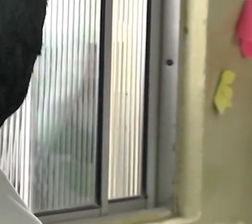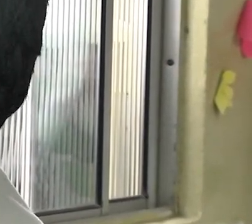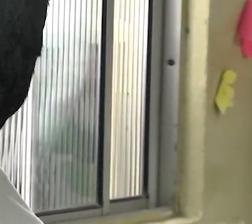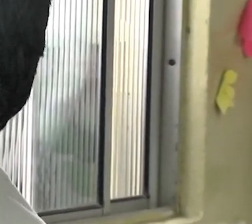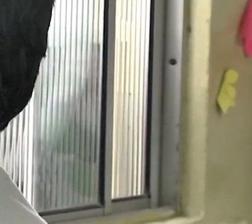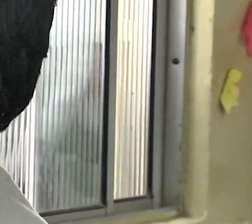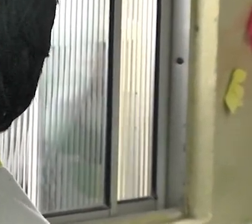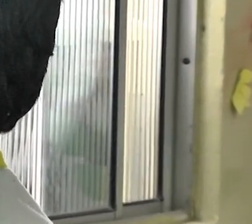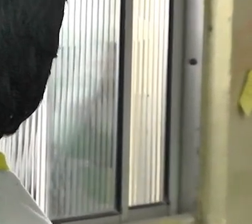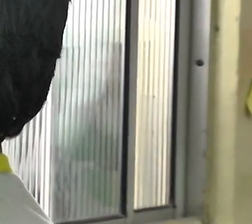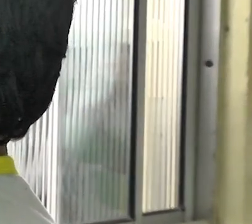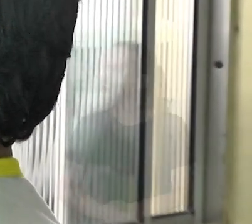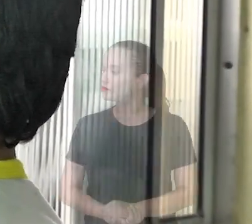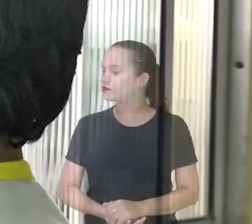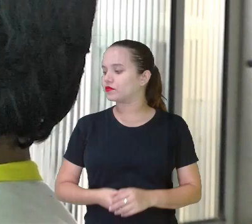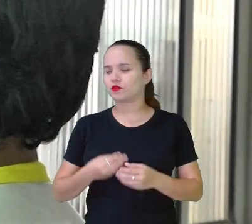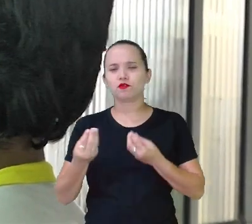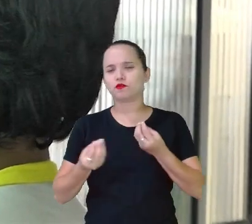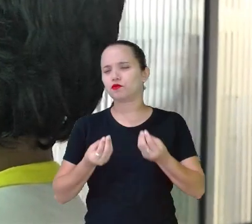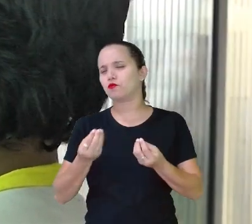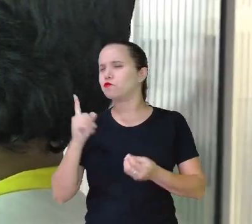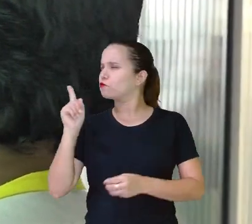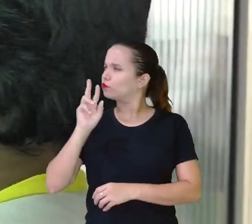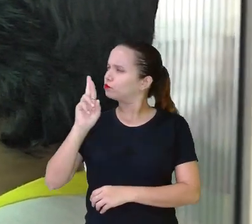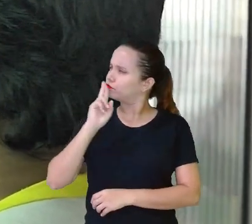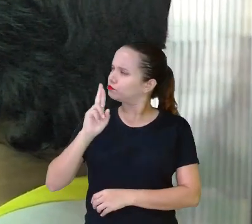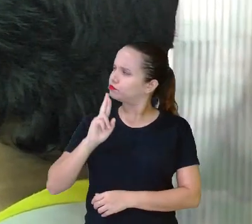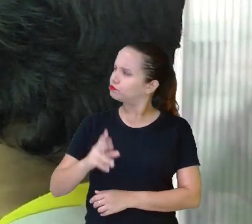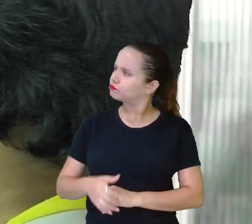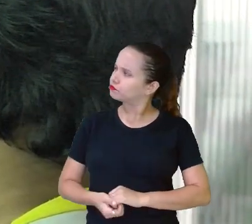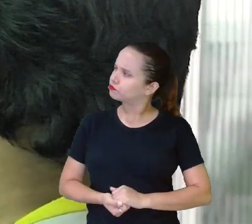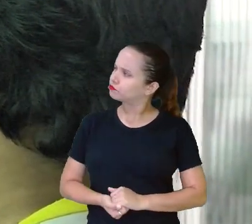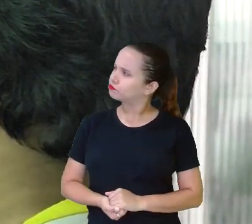Como ele está respondendo?